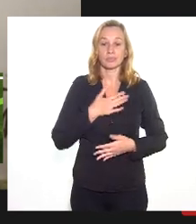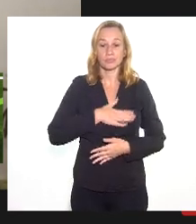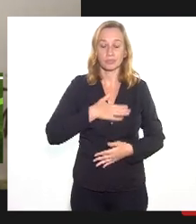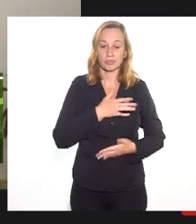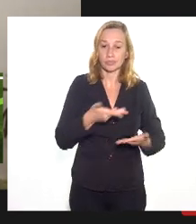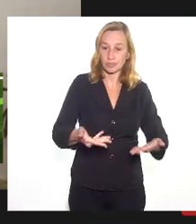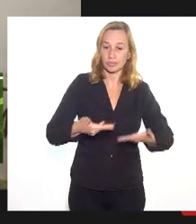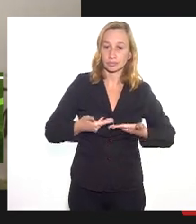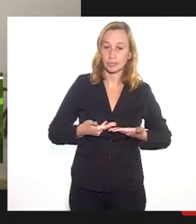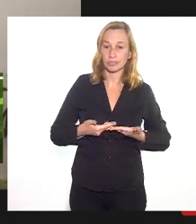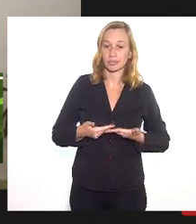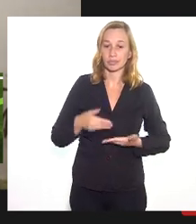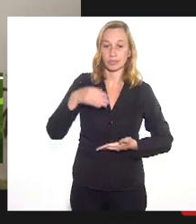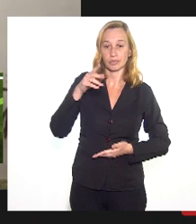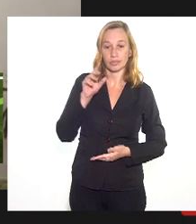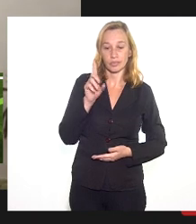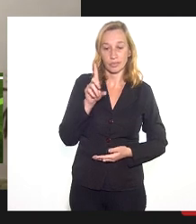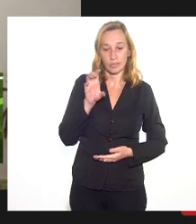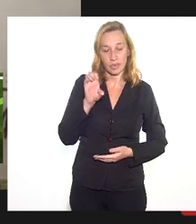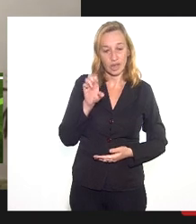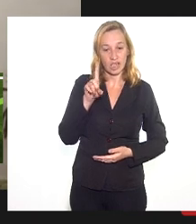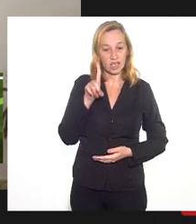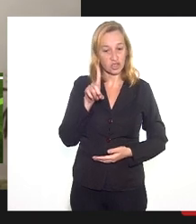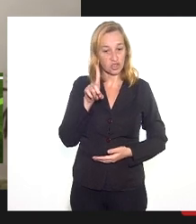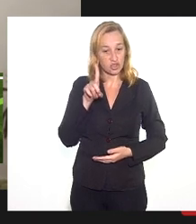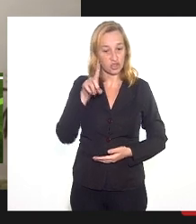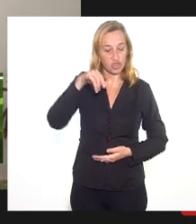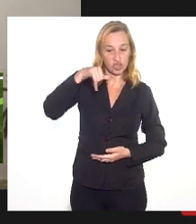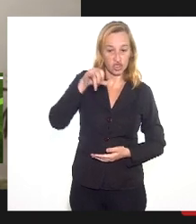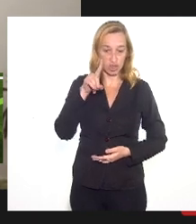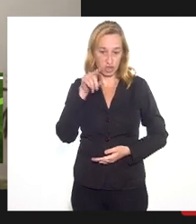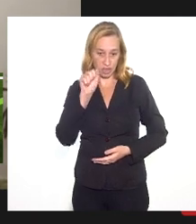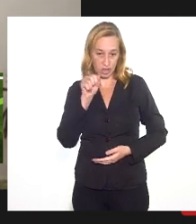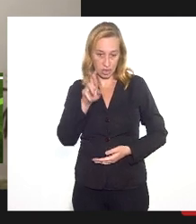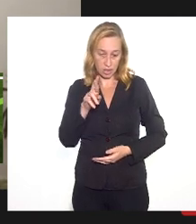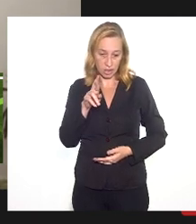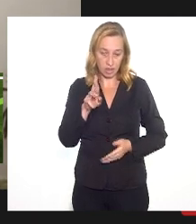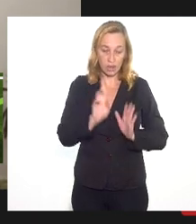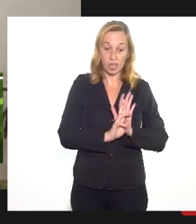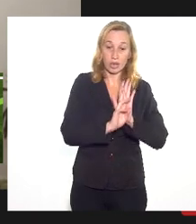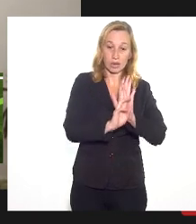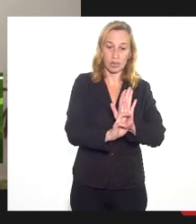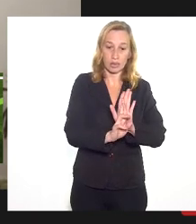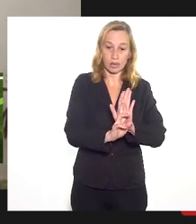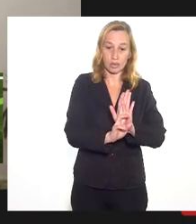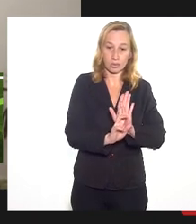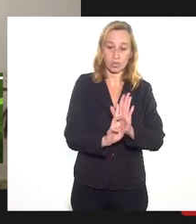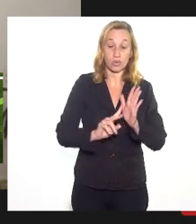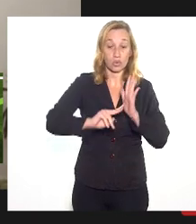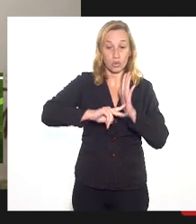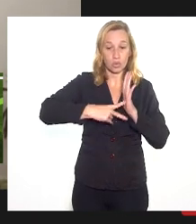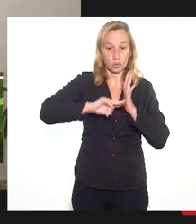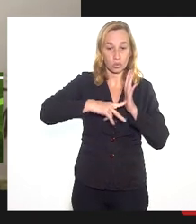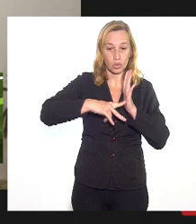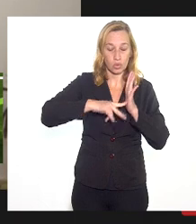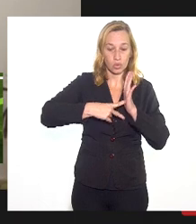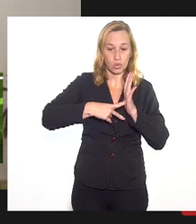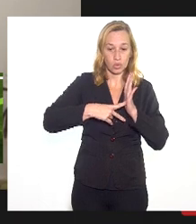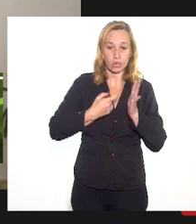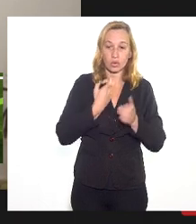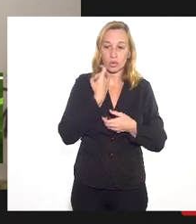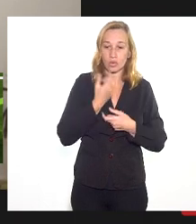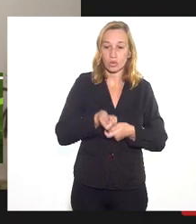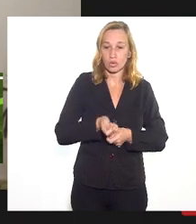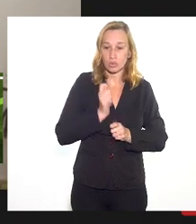de convidar a senhora Edna Aparecida Araújo, que é representante do Sindicato